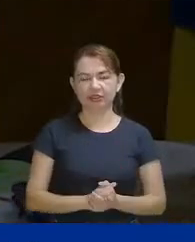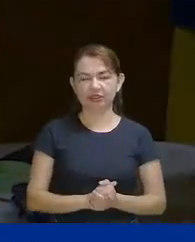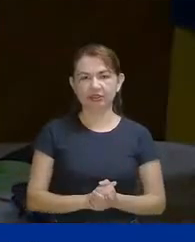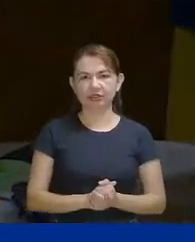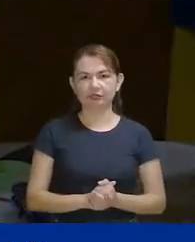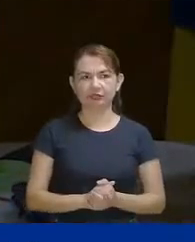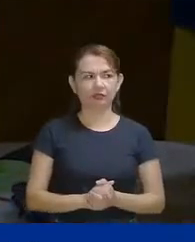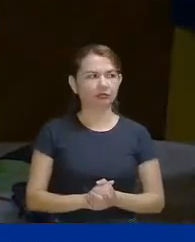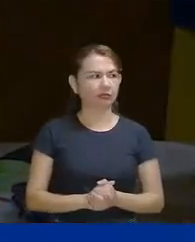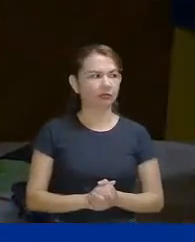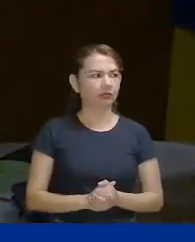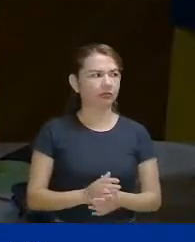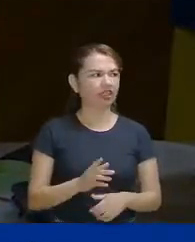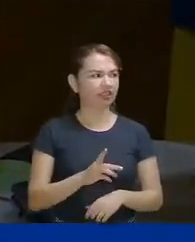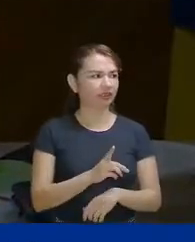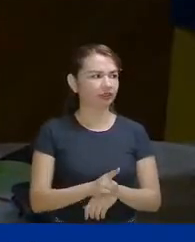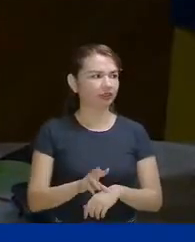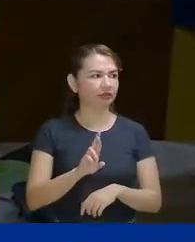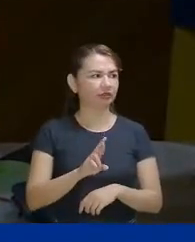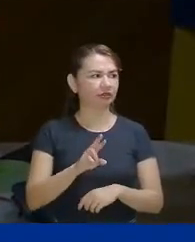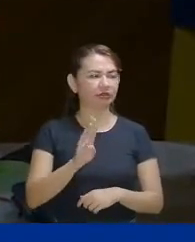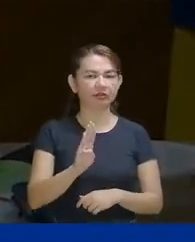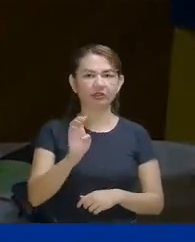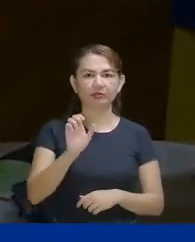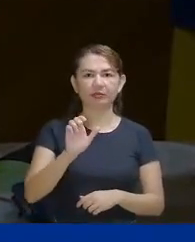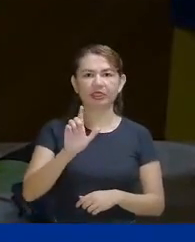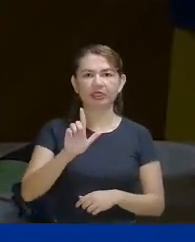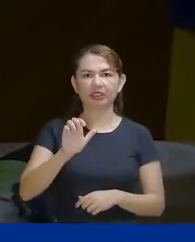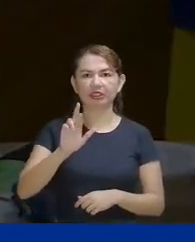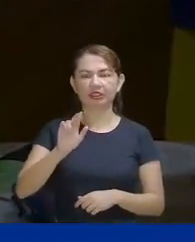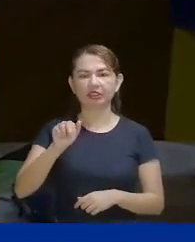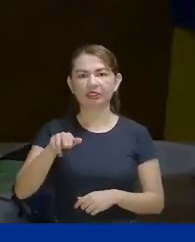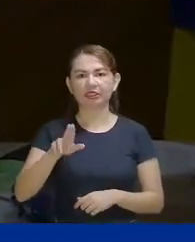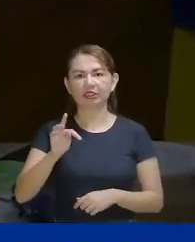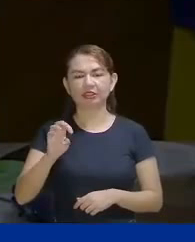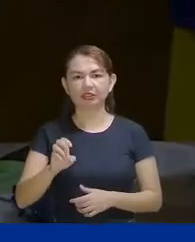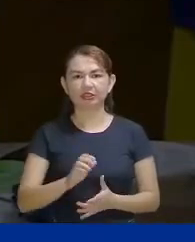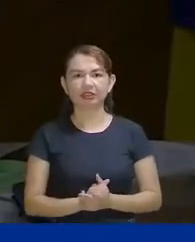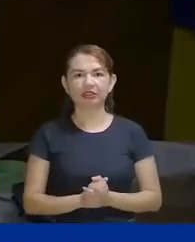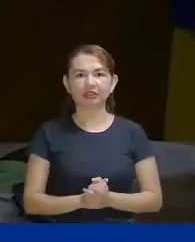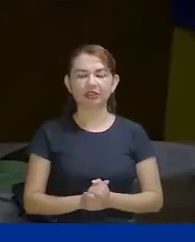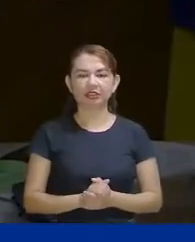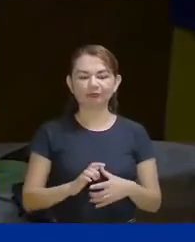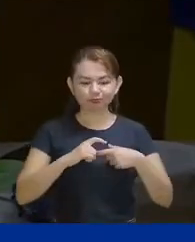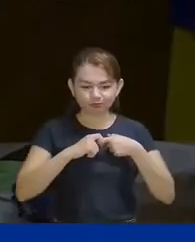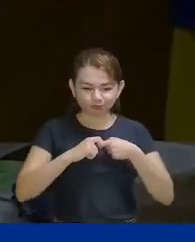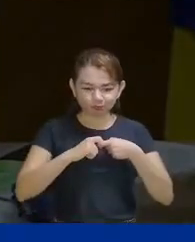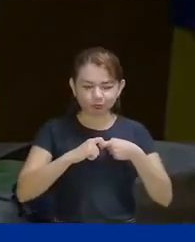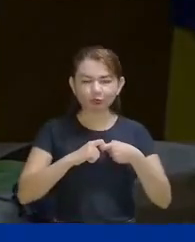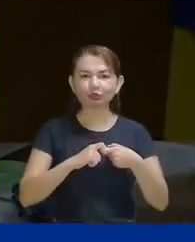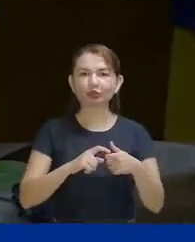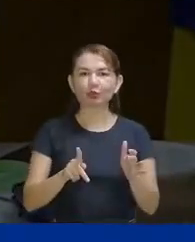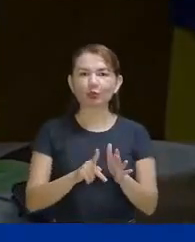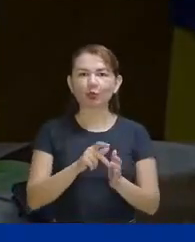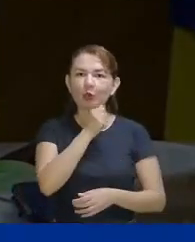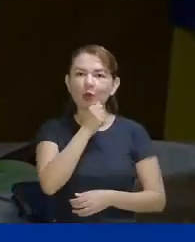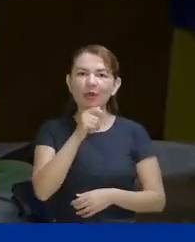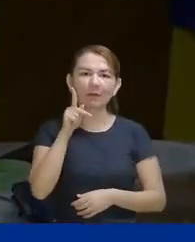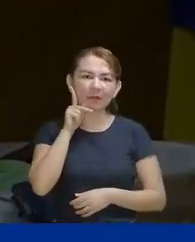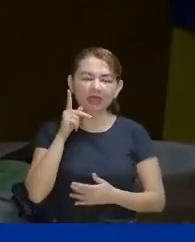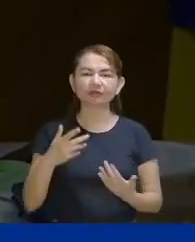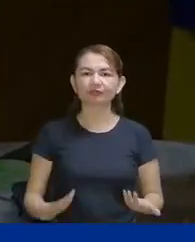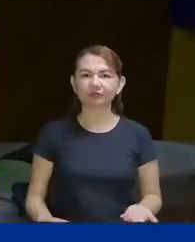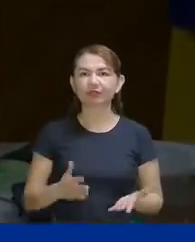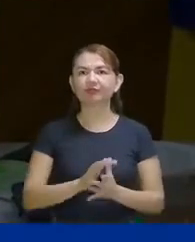Bellinati é um homem que tem uma história muito, muito grande e um link muito forte com o Amapá. Porque todos sabem que